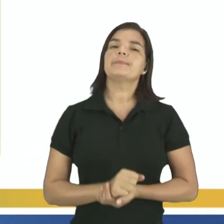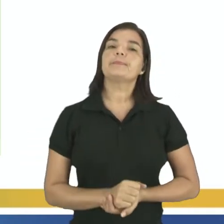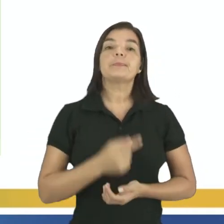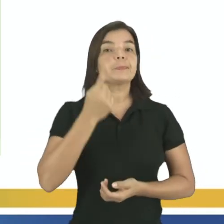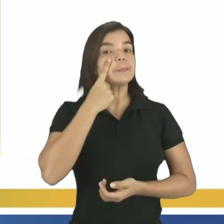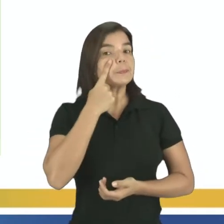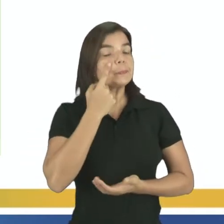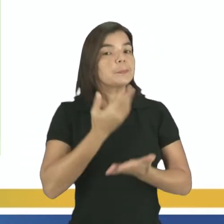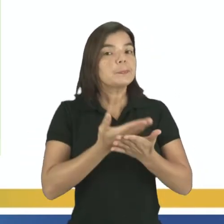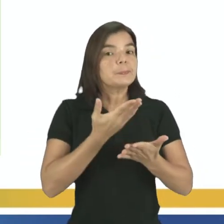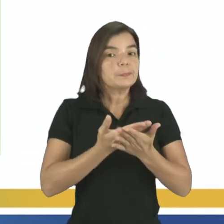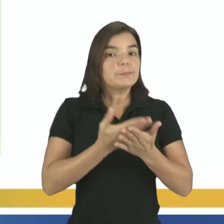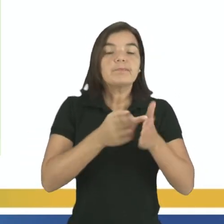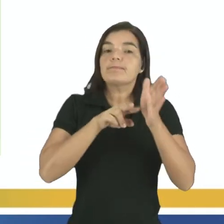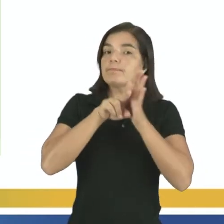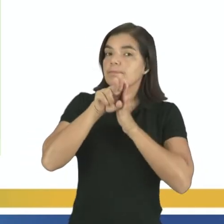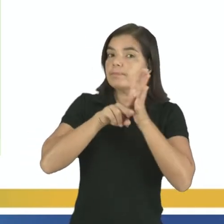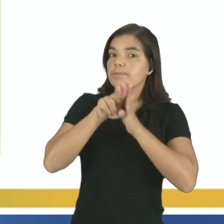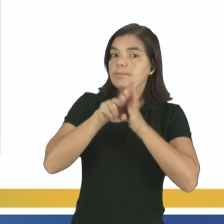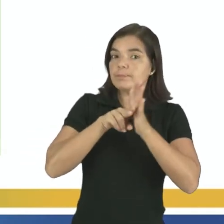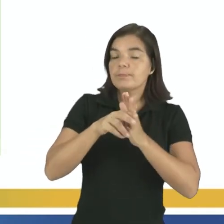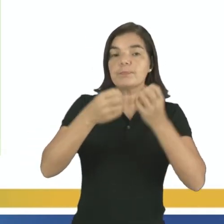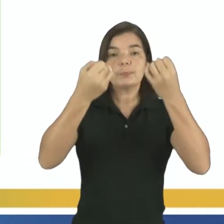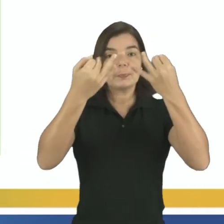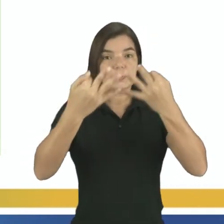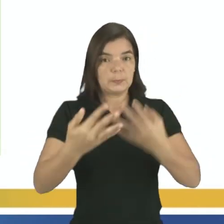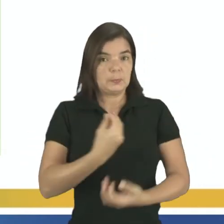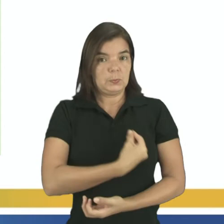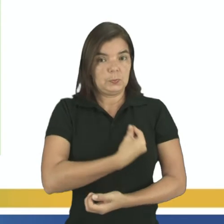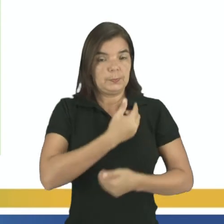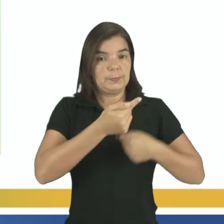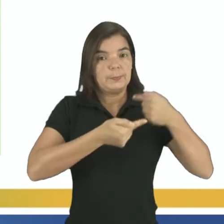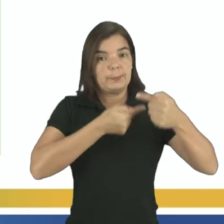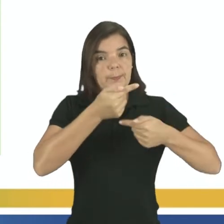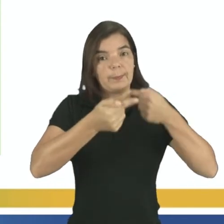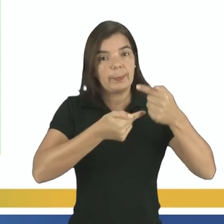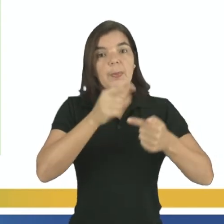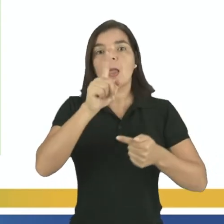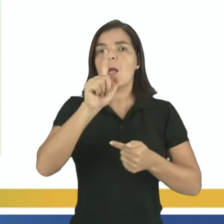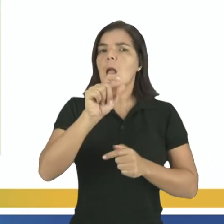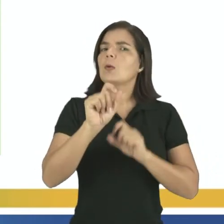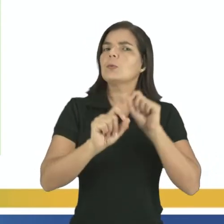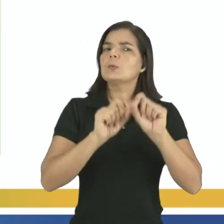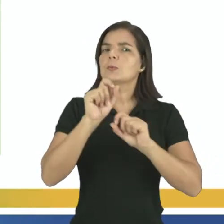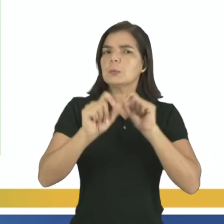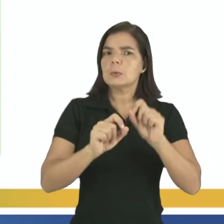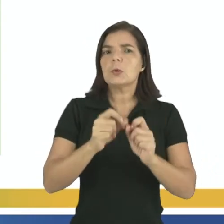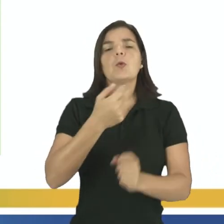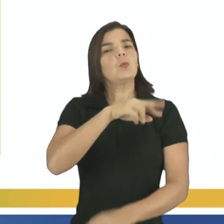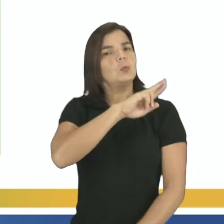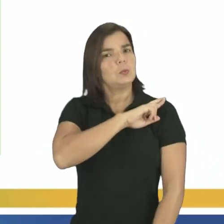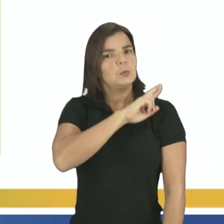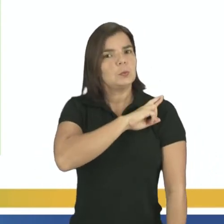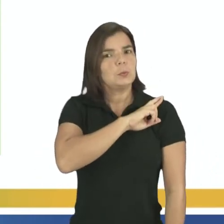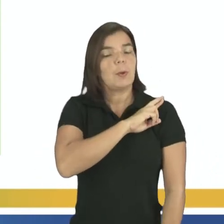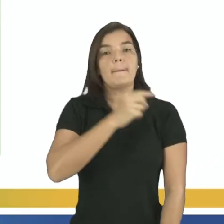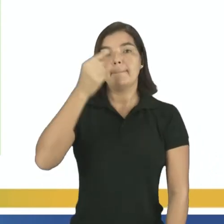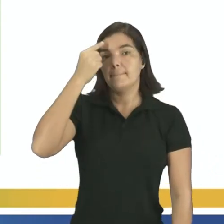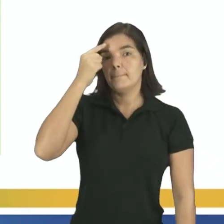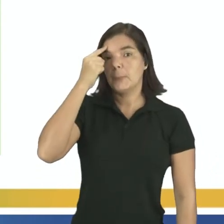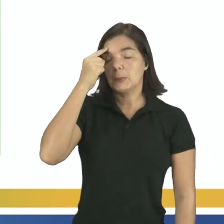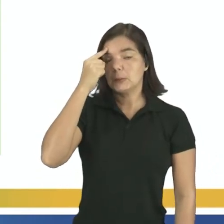de hoje é que, biologicamente, quando nós falamos de reprodução, ela é tida como uma obrigação,